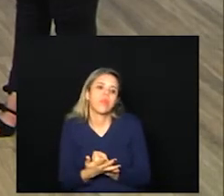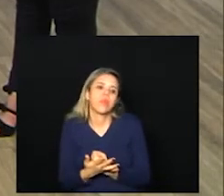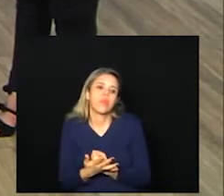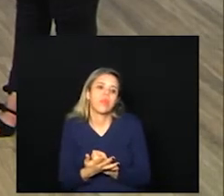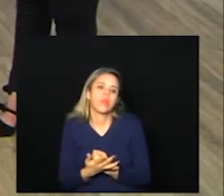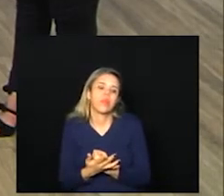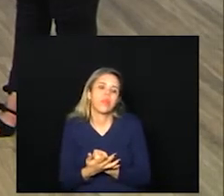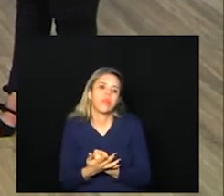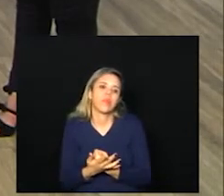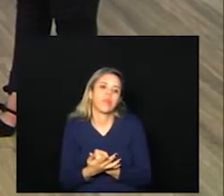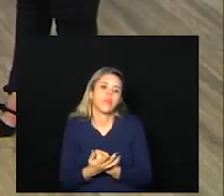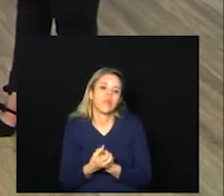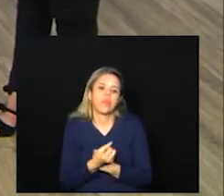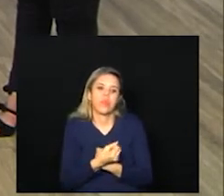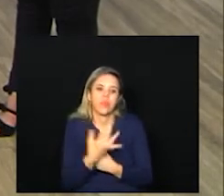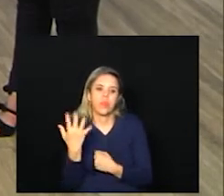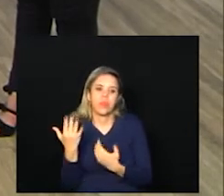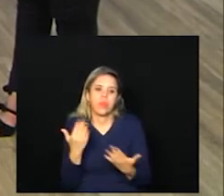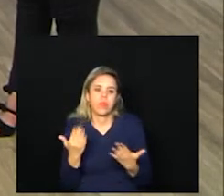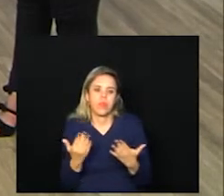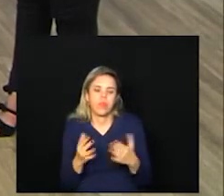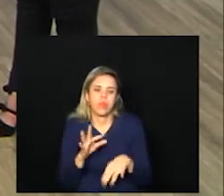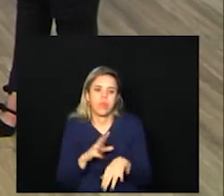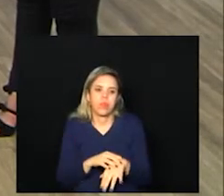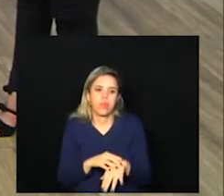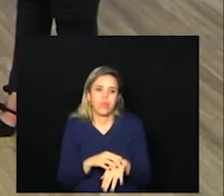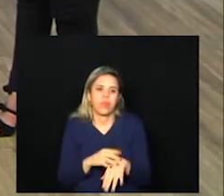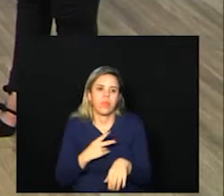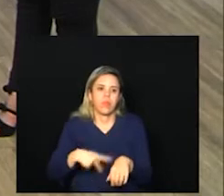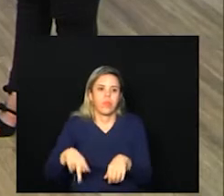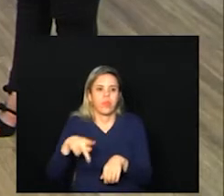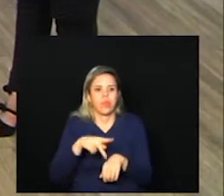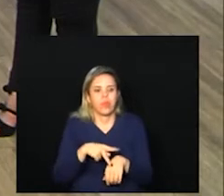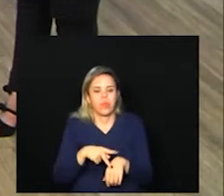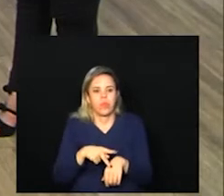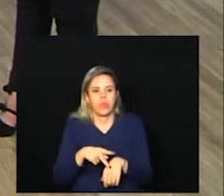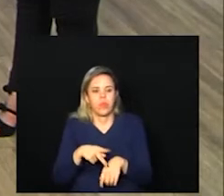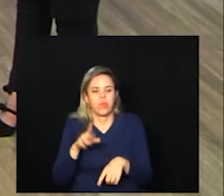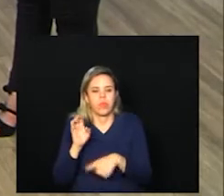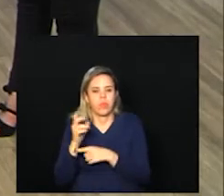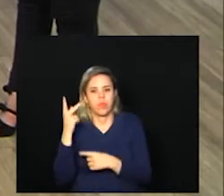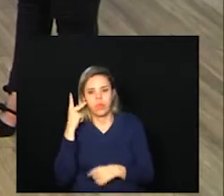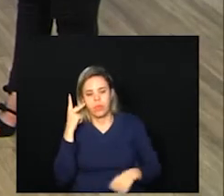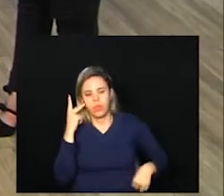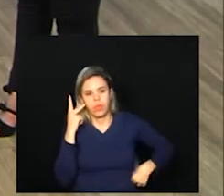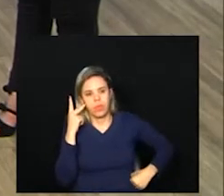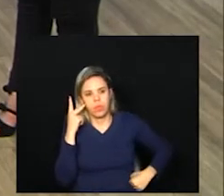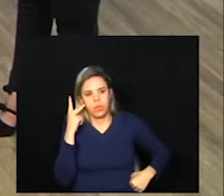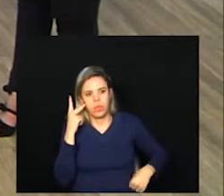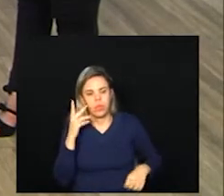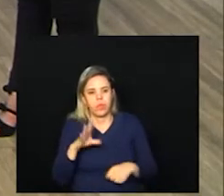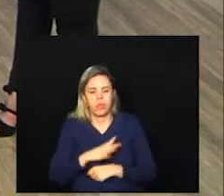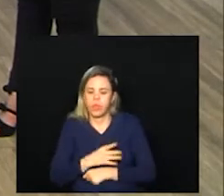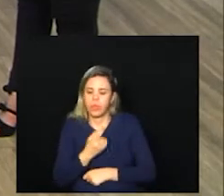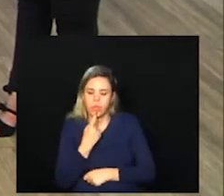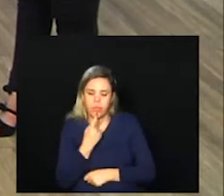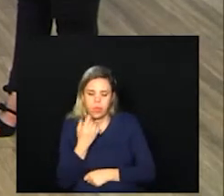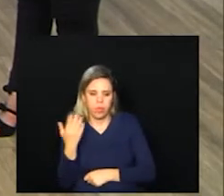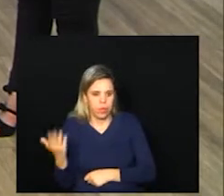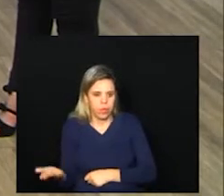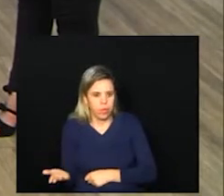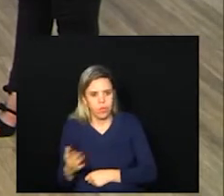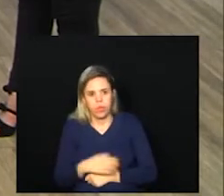para a gente ter um panorama de como que a doença está no nosso país, estado de São Paulo, depois região metropolitana e